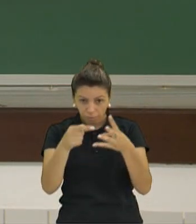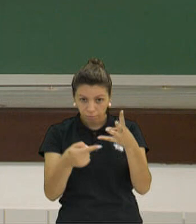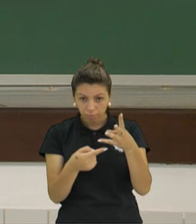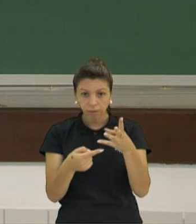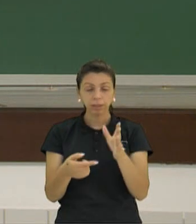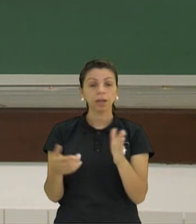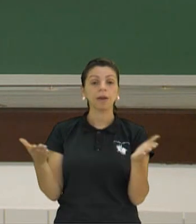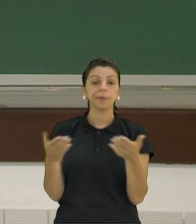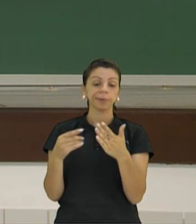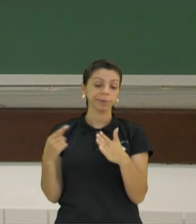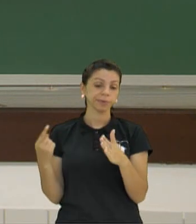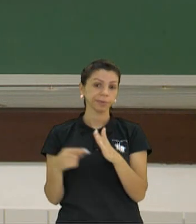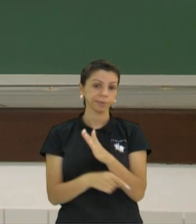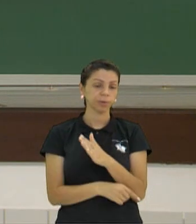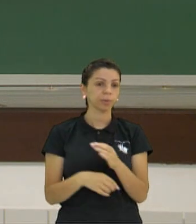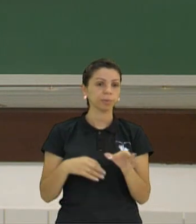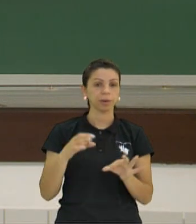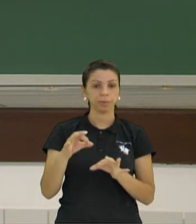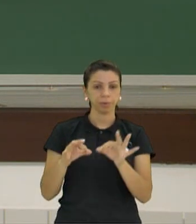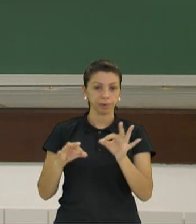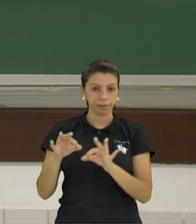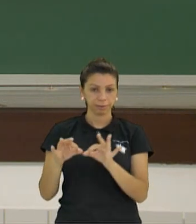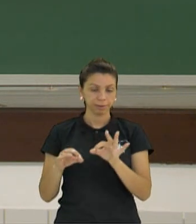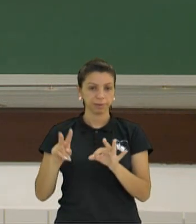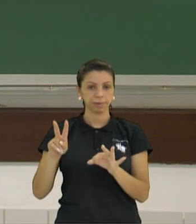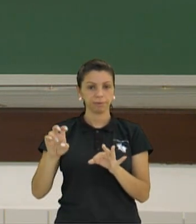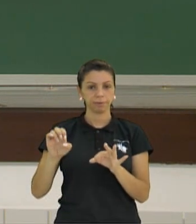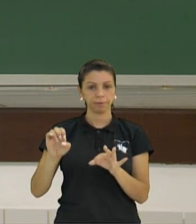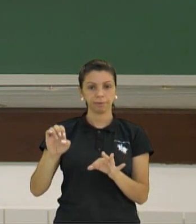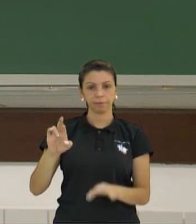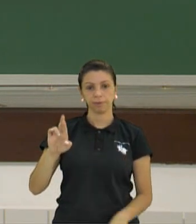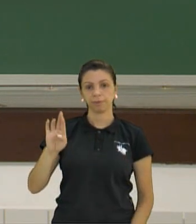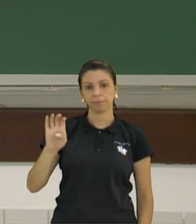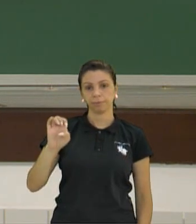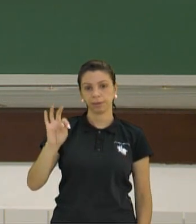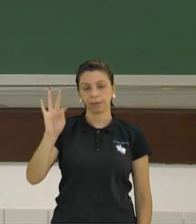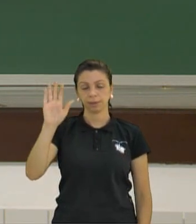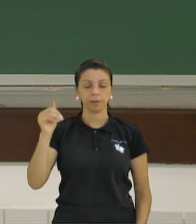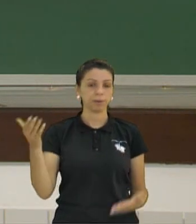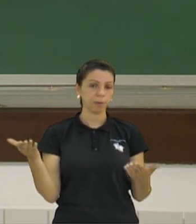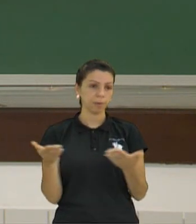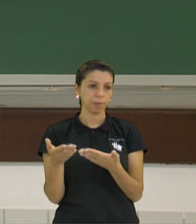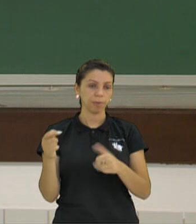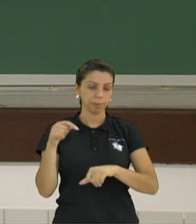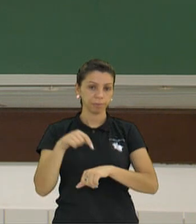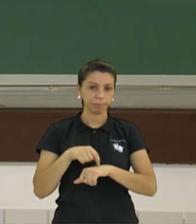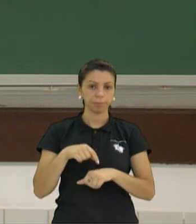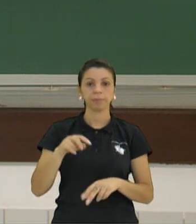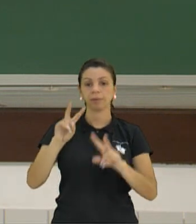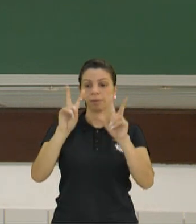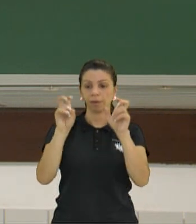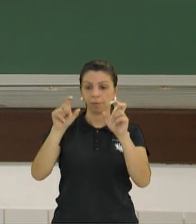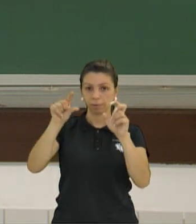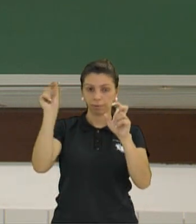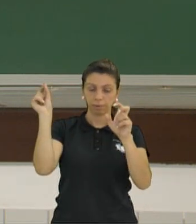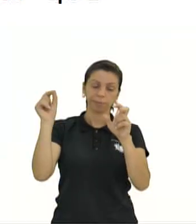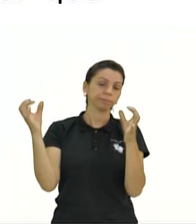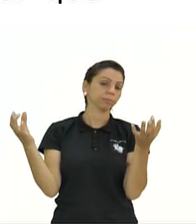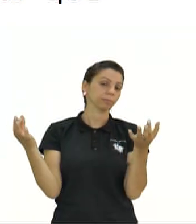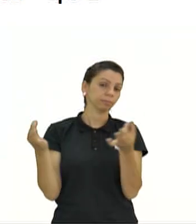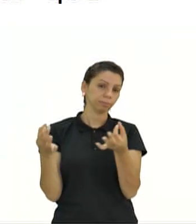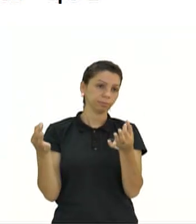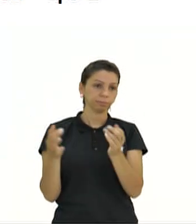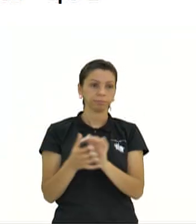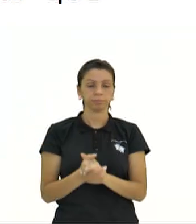nos aprofundar na produção do verbete. É a hora de planejar. Tema escolhido? Escolheu?